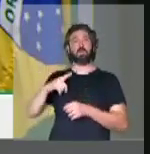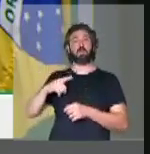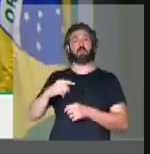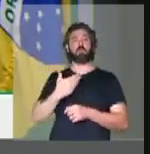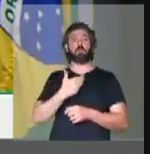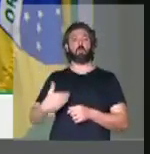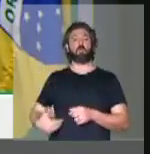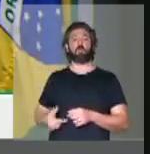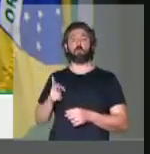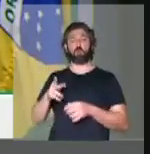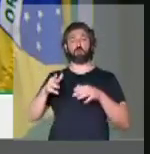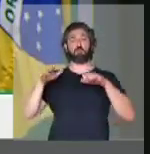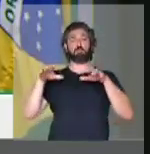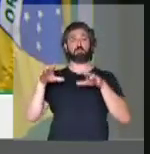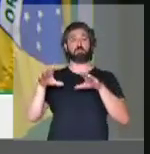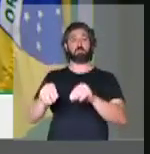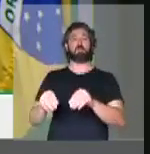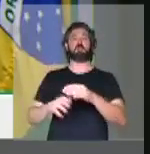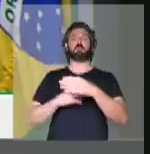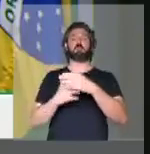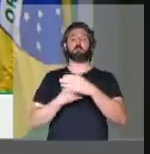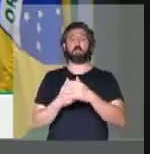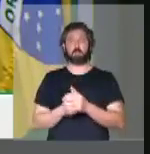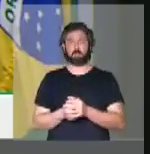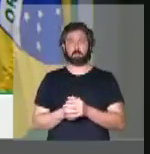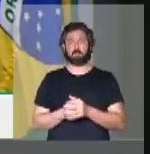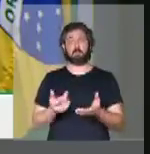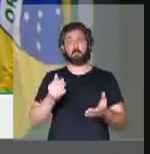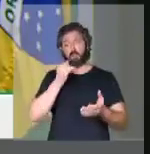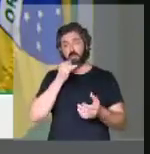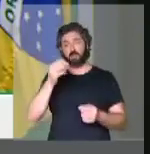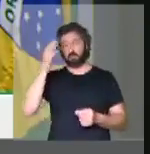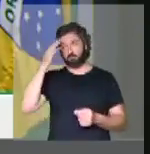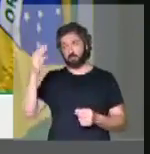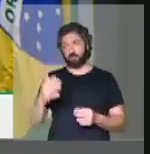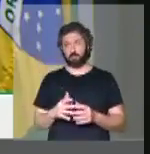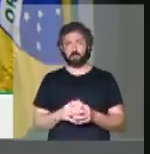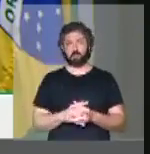Estado no país, o que é uma, das estatais do país, o que é uma pena. Muito obrigado, senhor presidente.